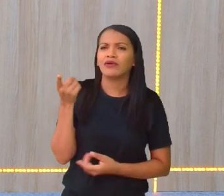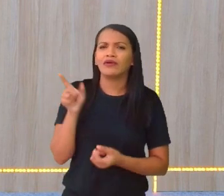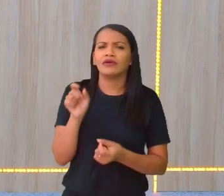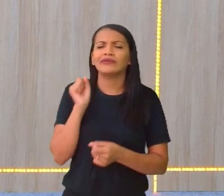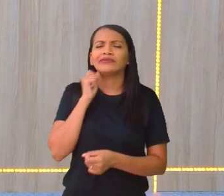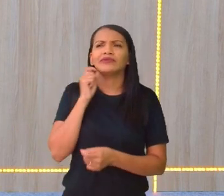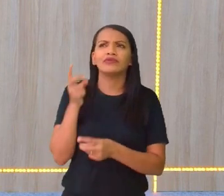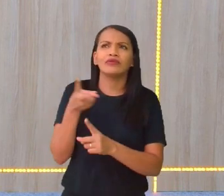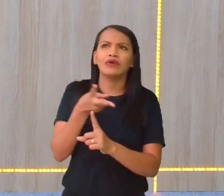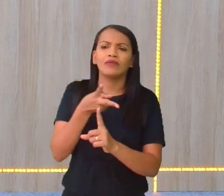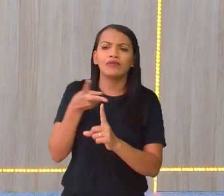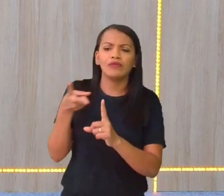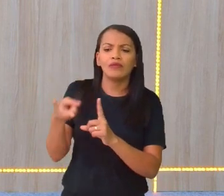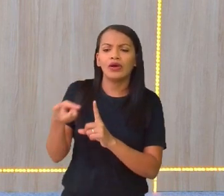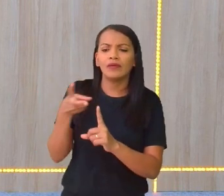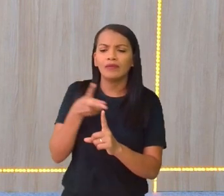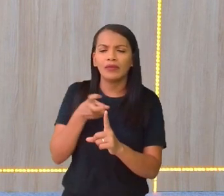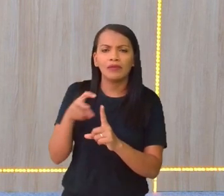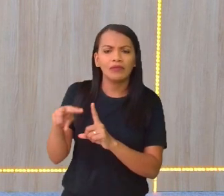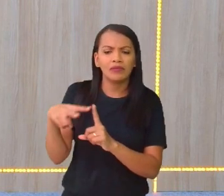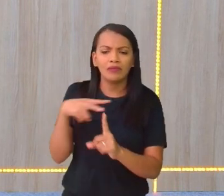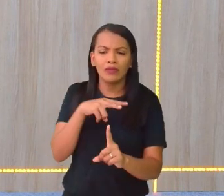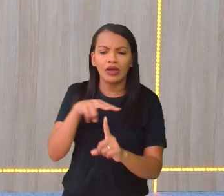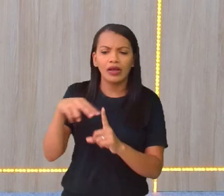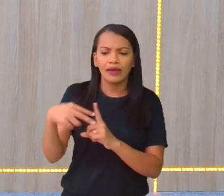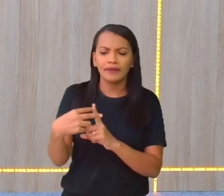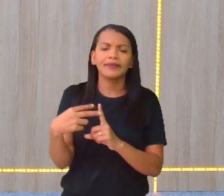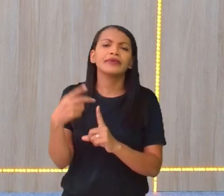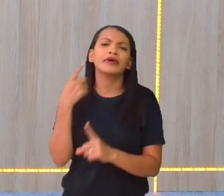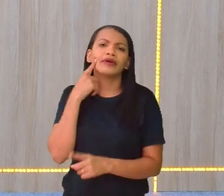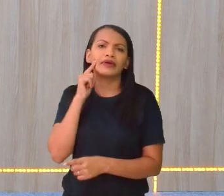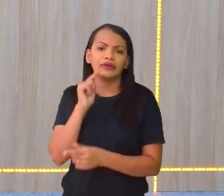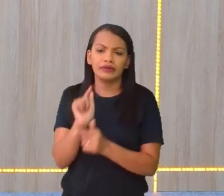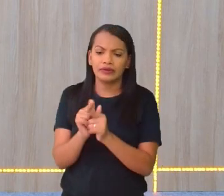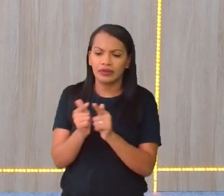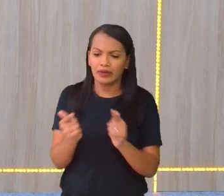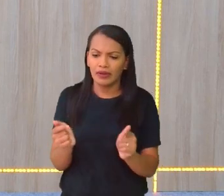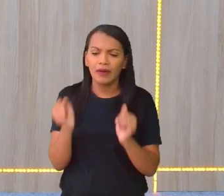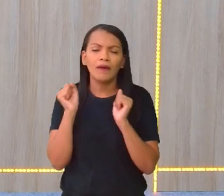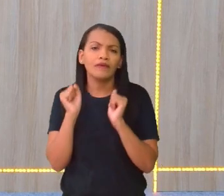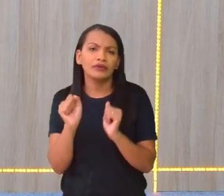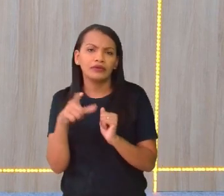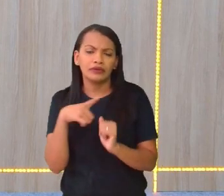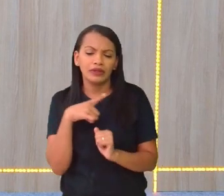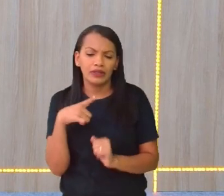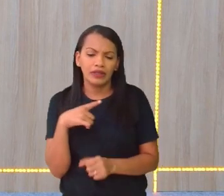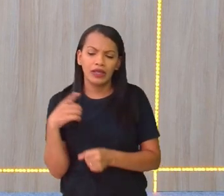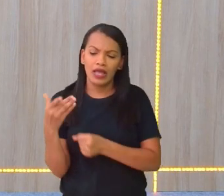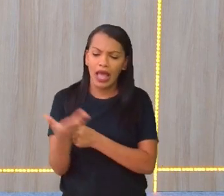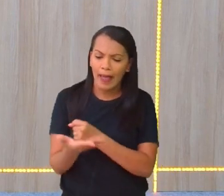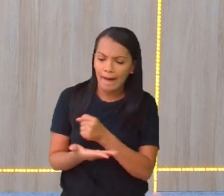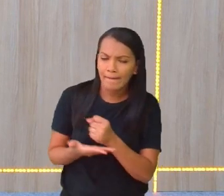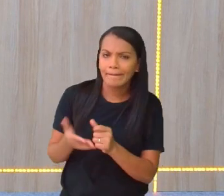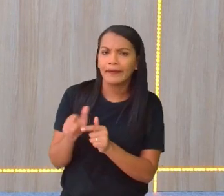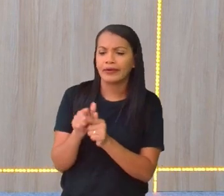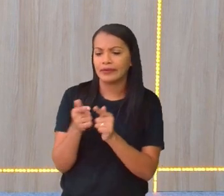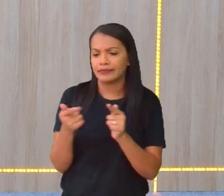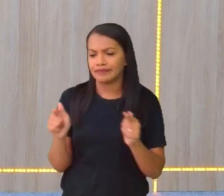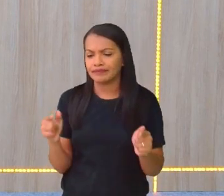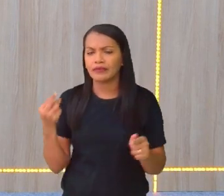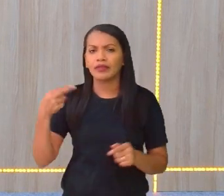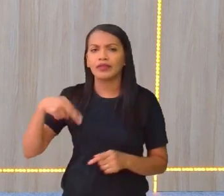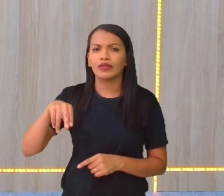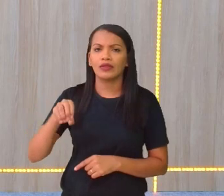perspectivas da gramática, onde você pode, não é? Ter a base da gramática